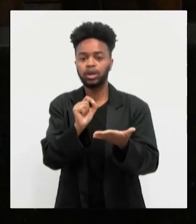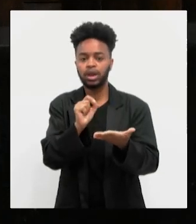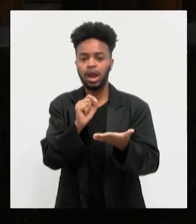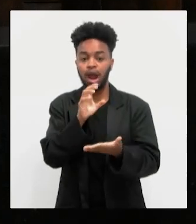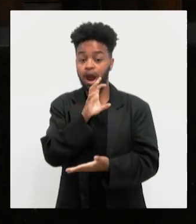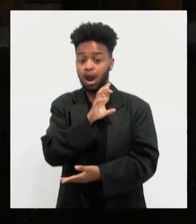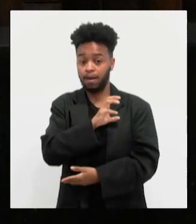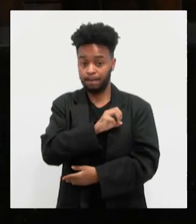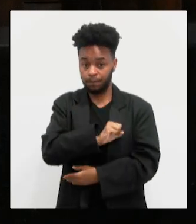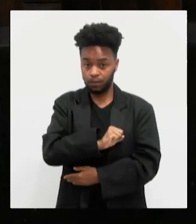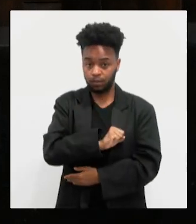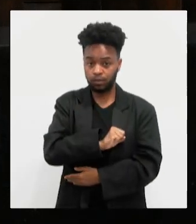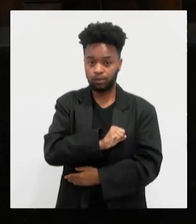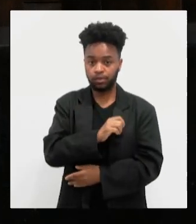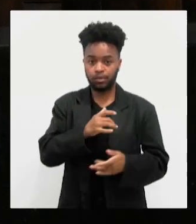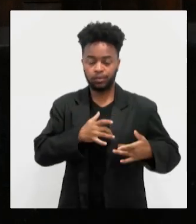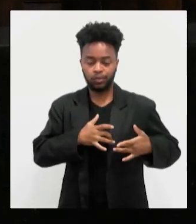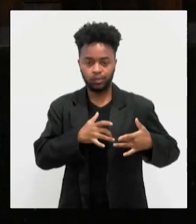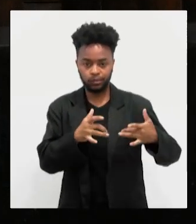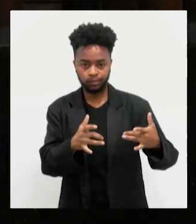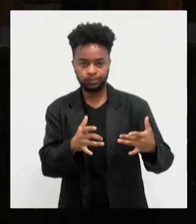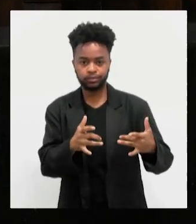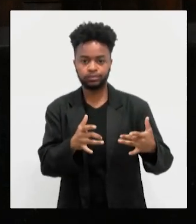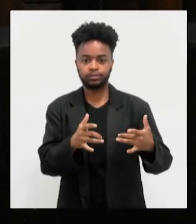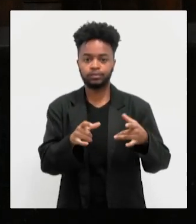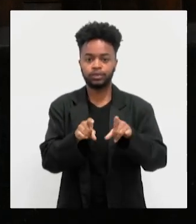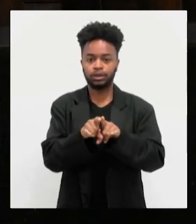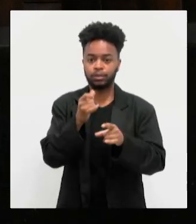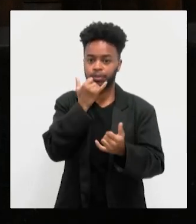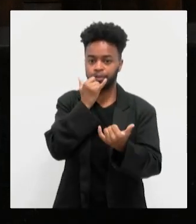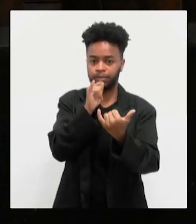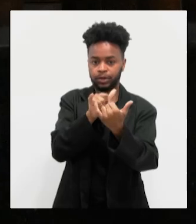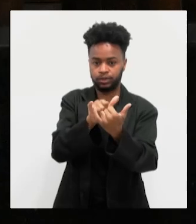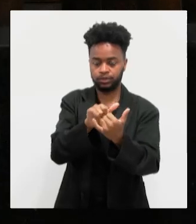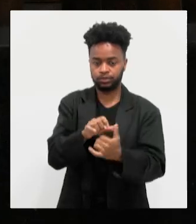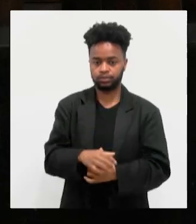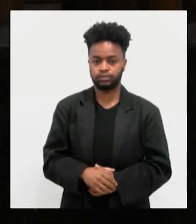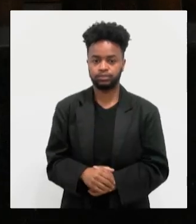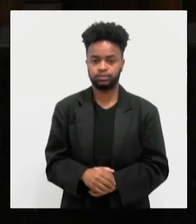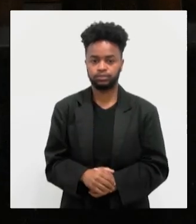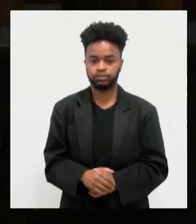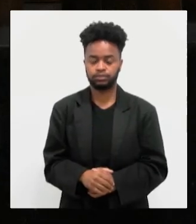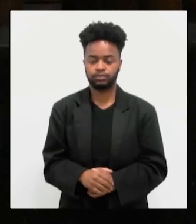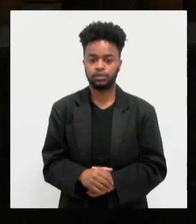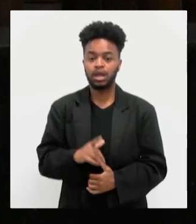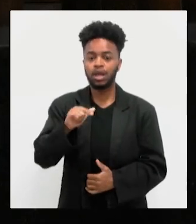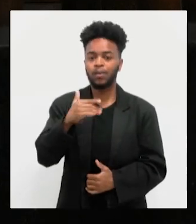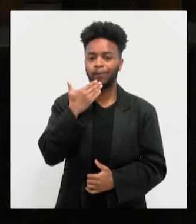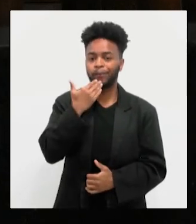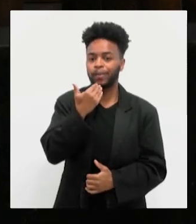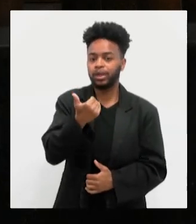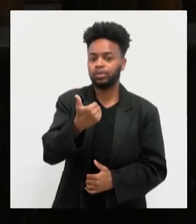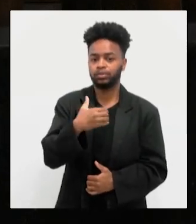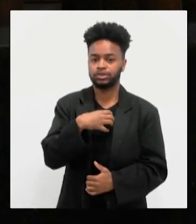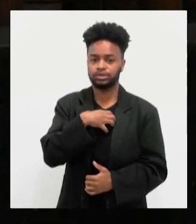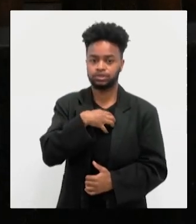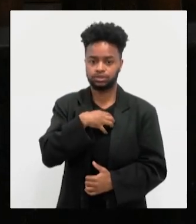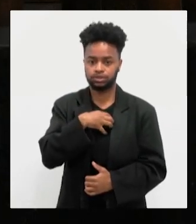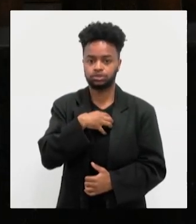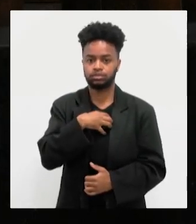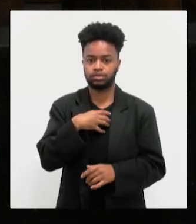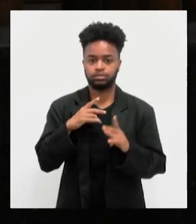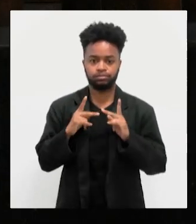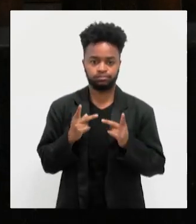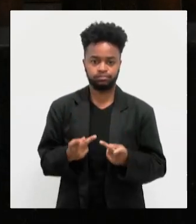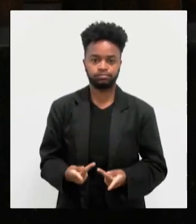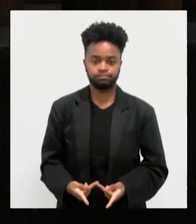amor, a compaixão e o perdão, com os melhores sentimentos para a